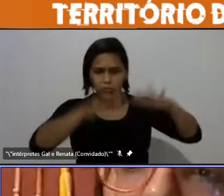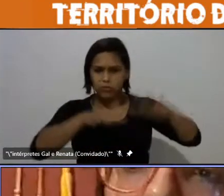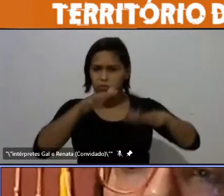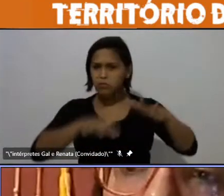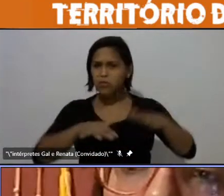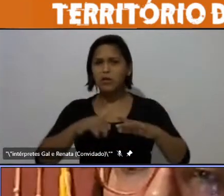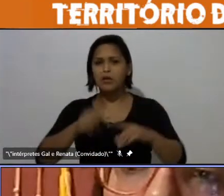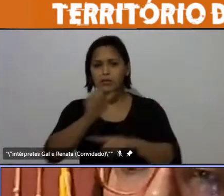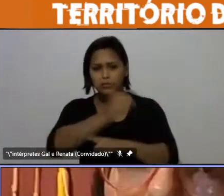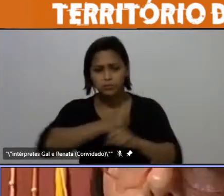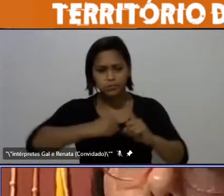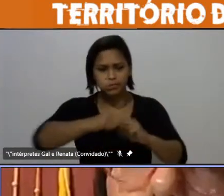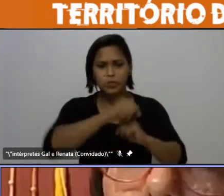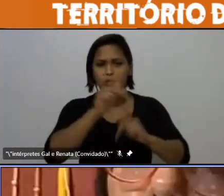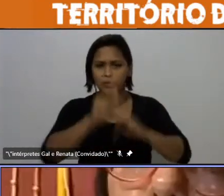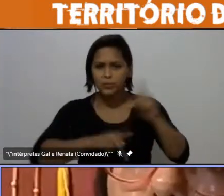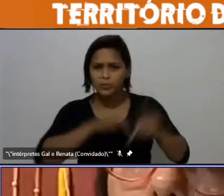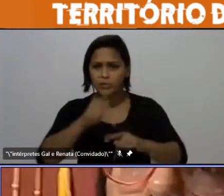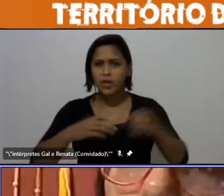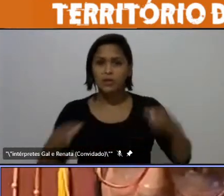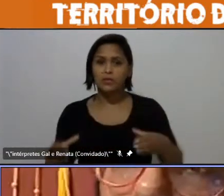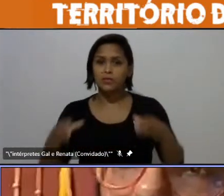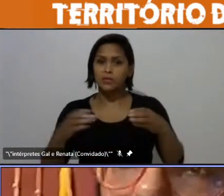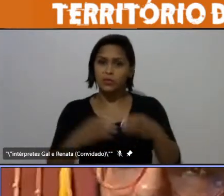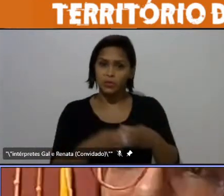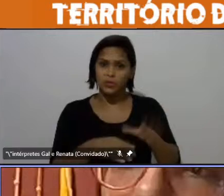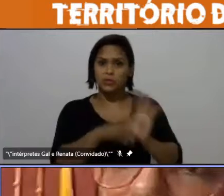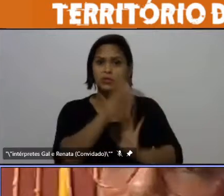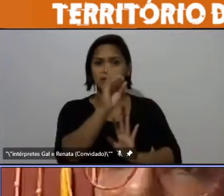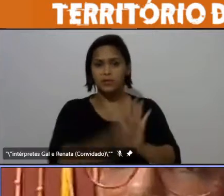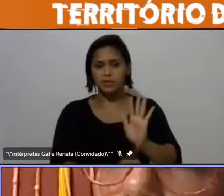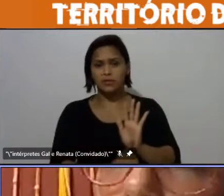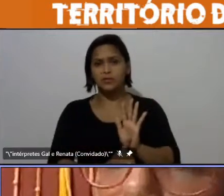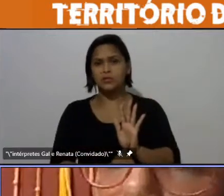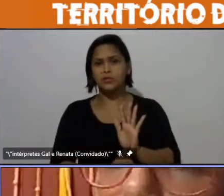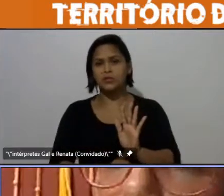os sujeitos coletivos de direito que